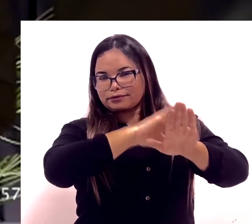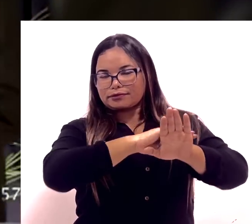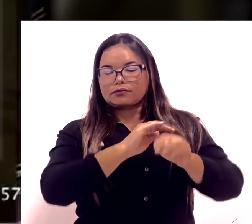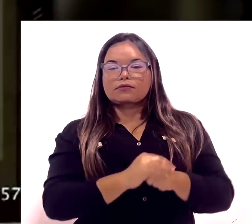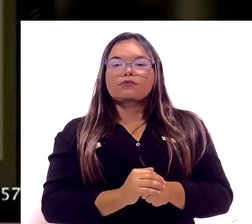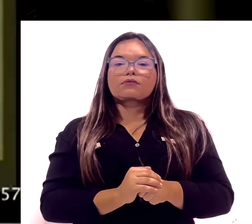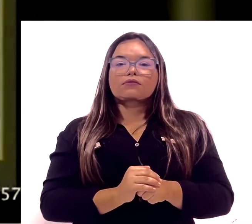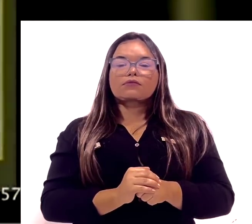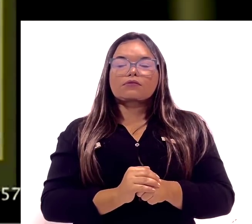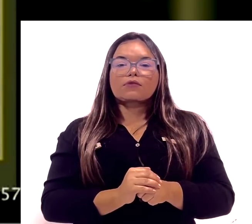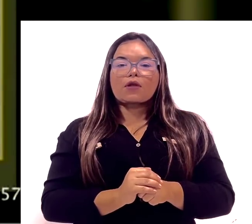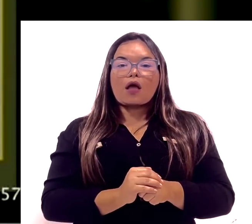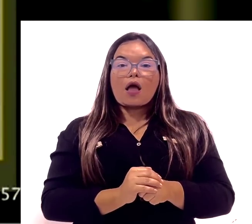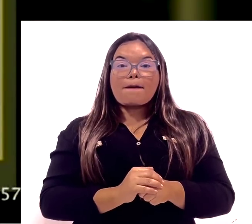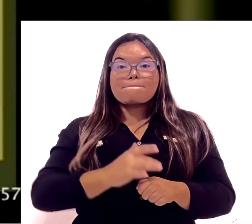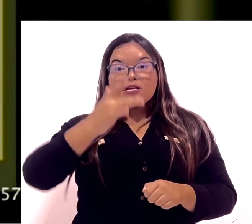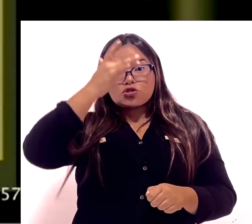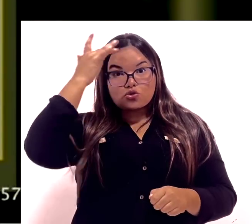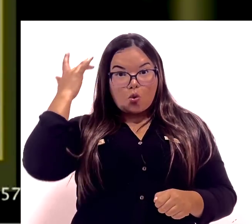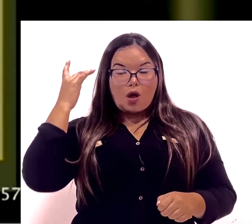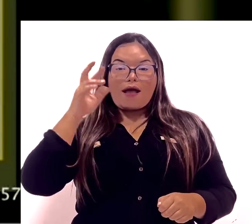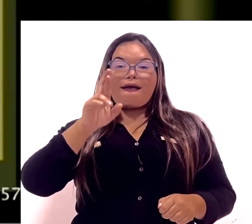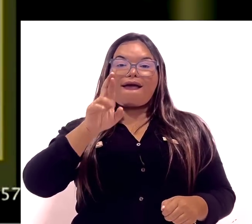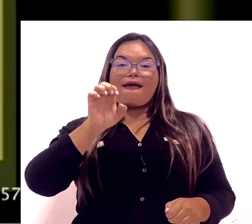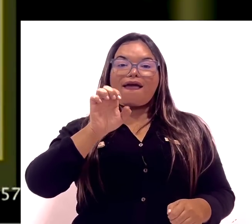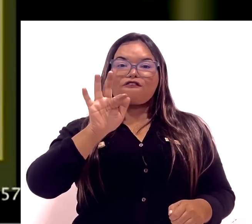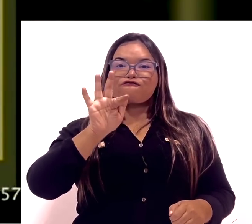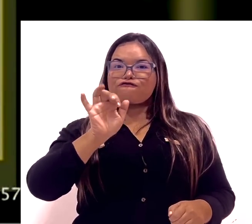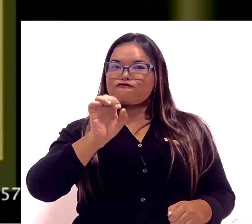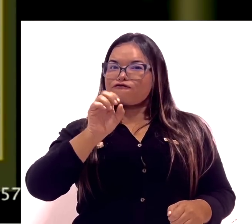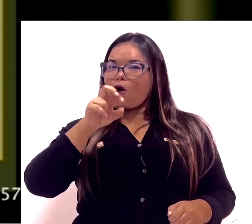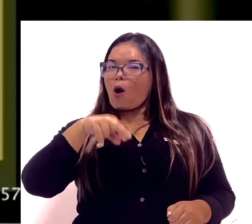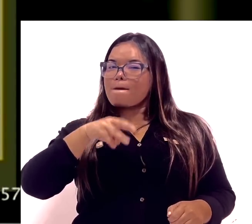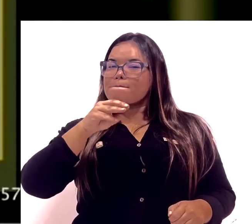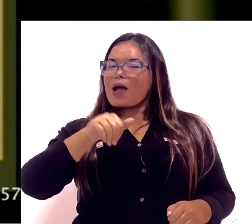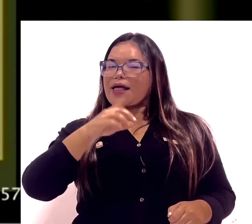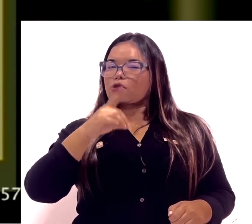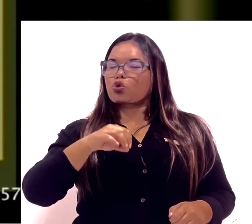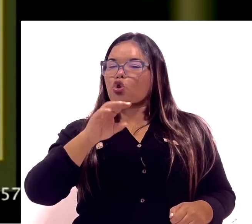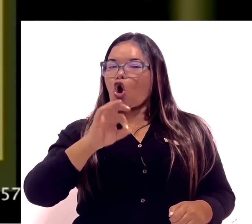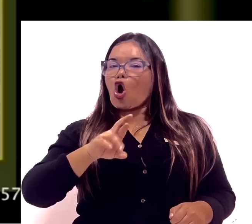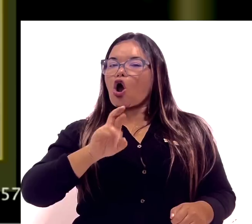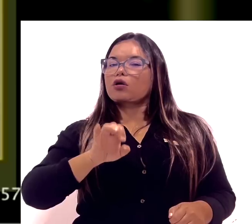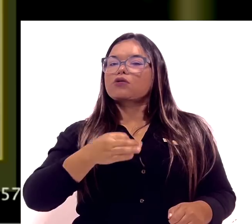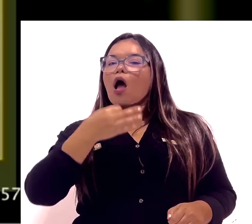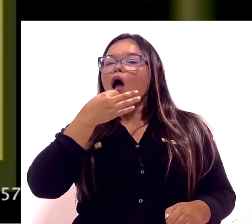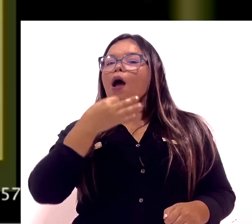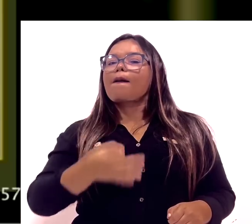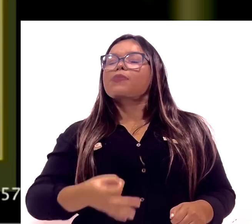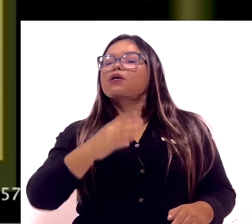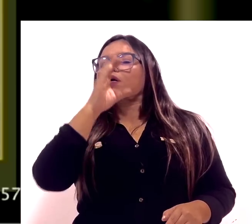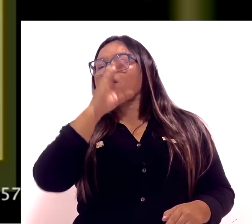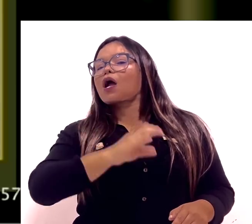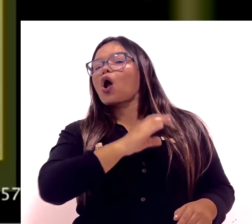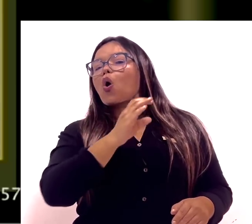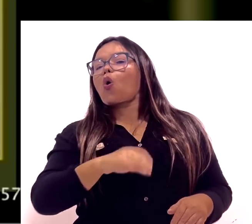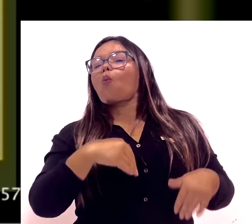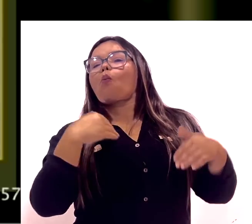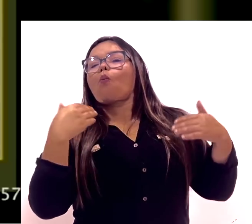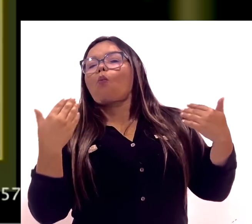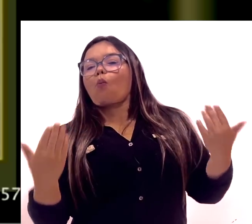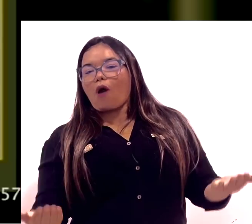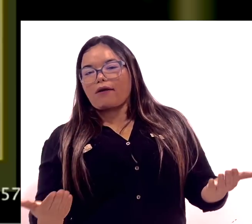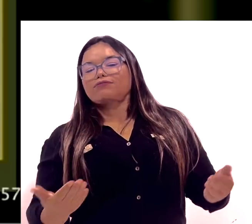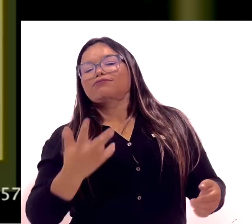acerca deste poder? Muitos dos grandes cristãos do tempo da Reforma partilhavam essa visão da verdade profética e classificaram o